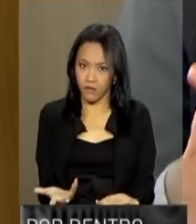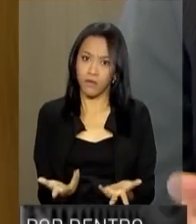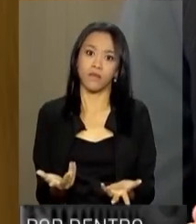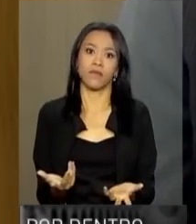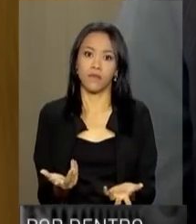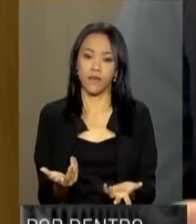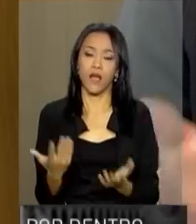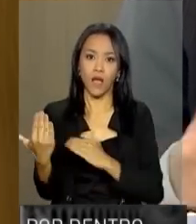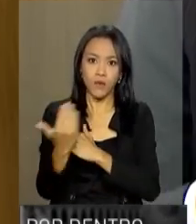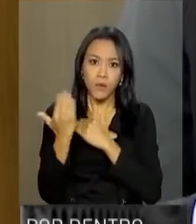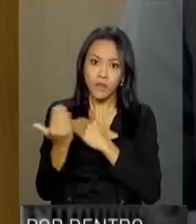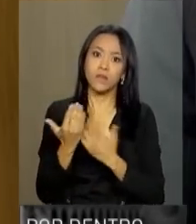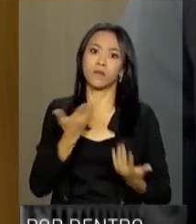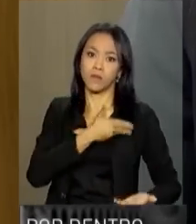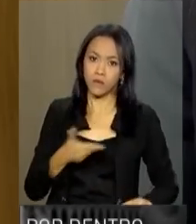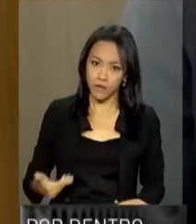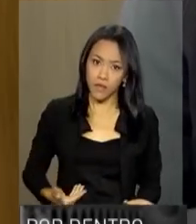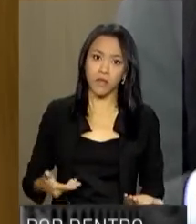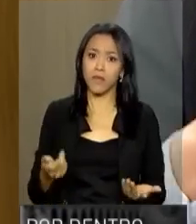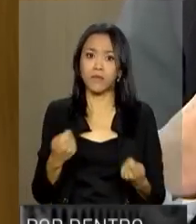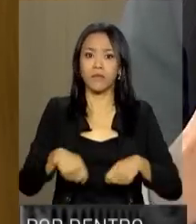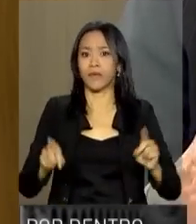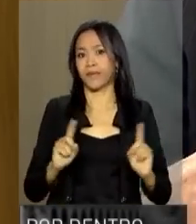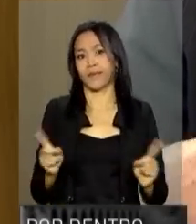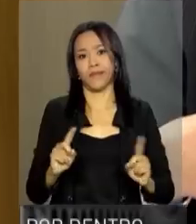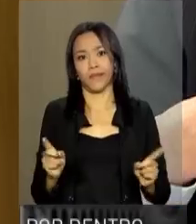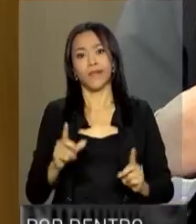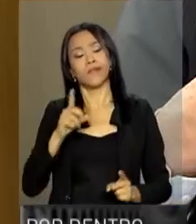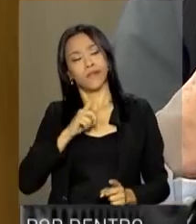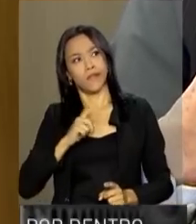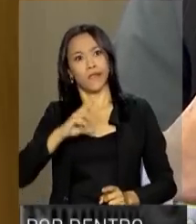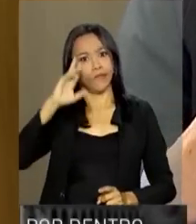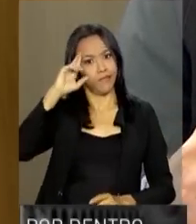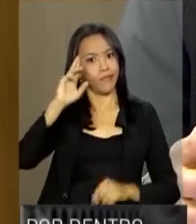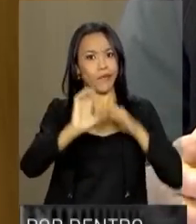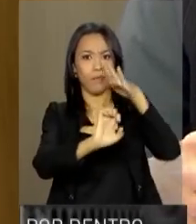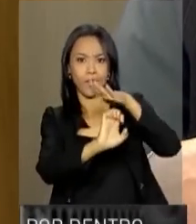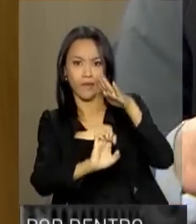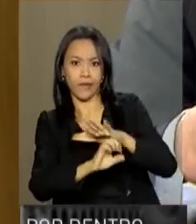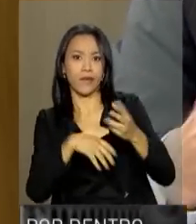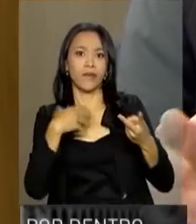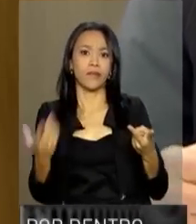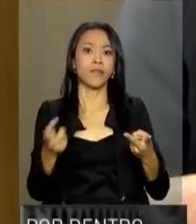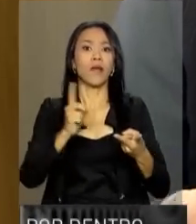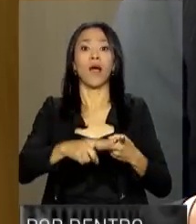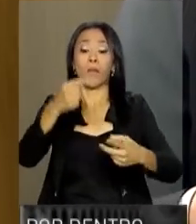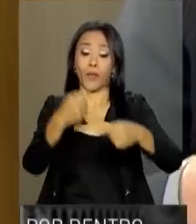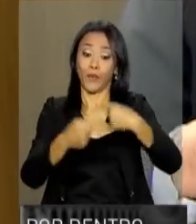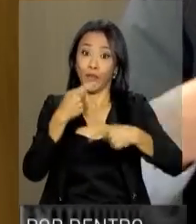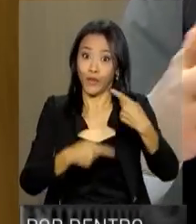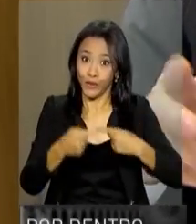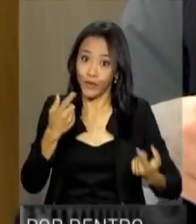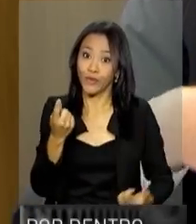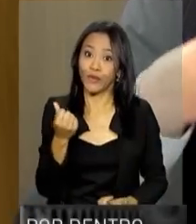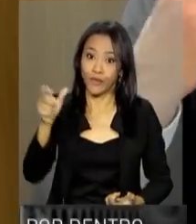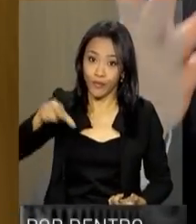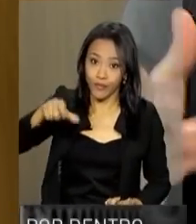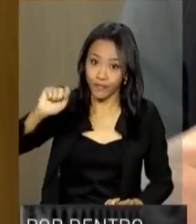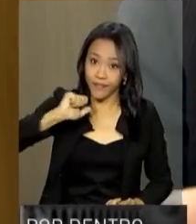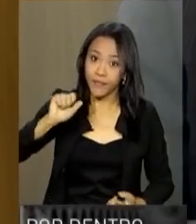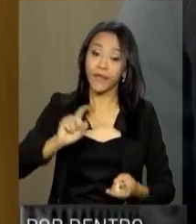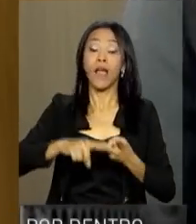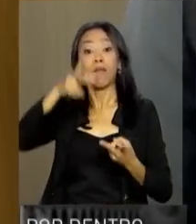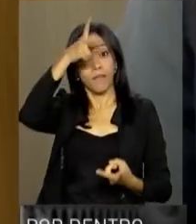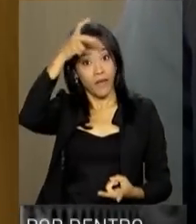os benefícios do bolsa família sem precisar de empresários tinham pessoas é políticos never a dores até